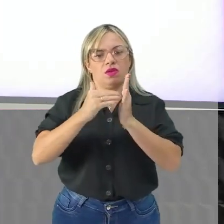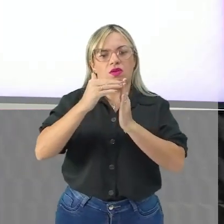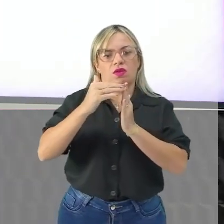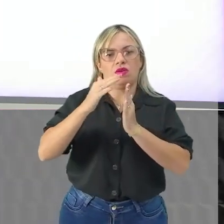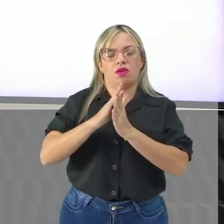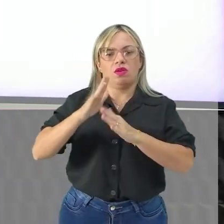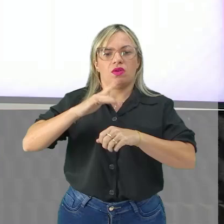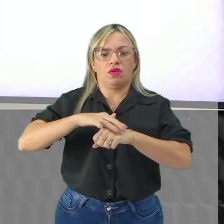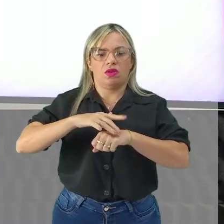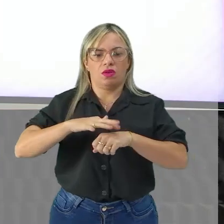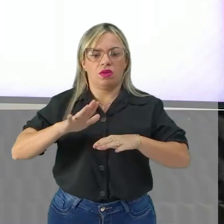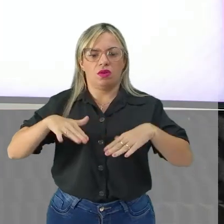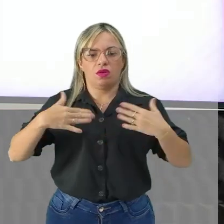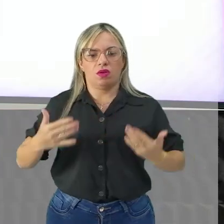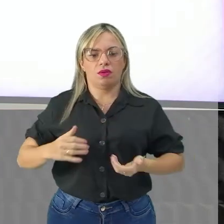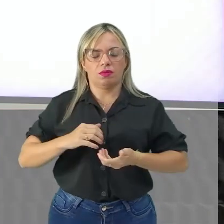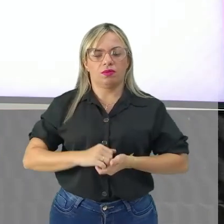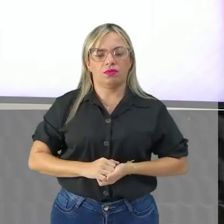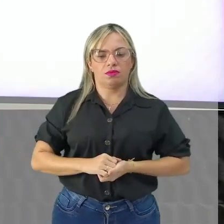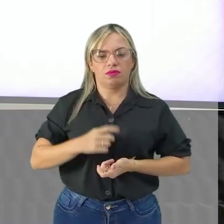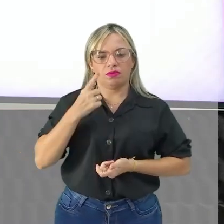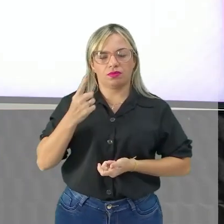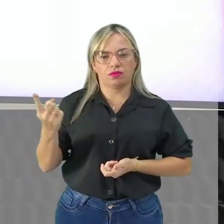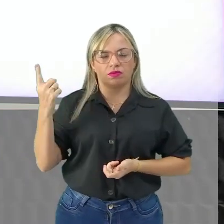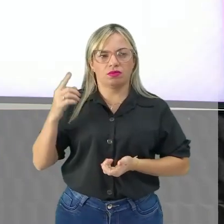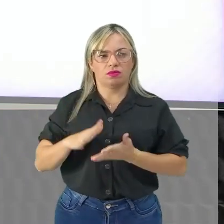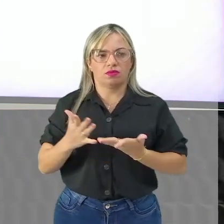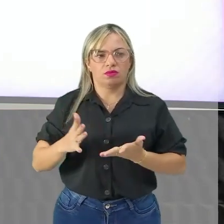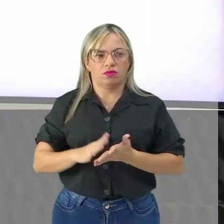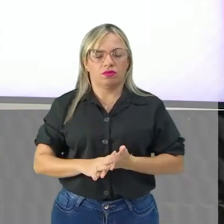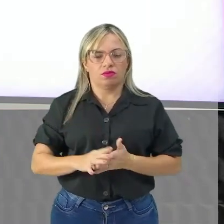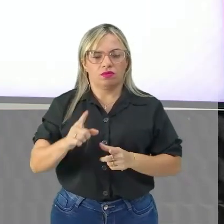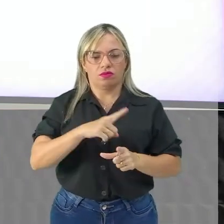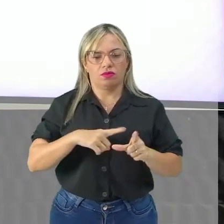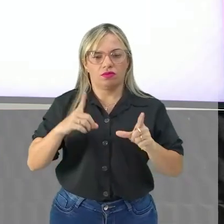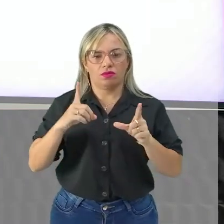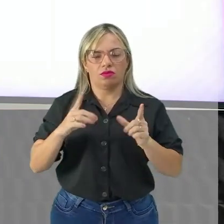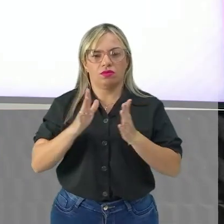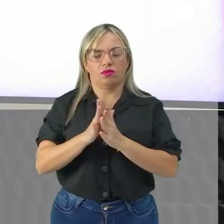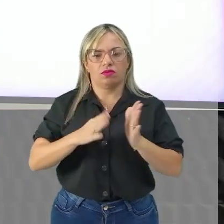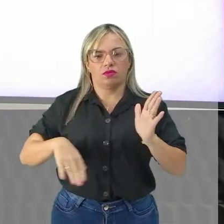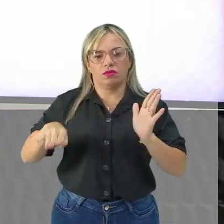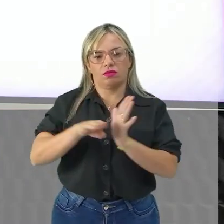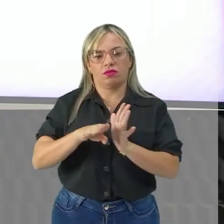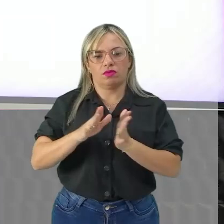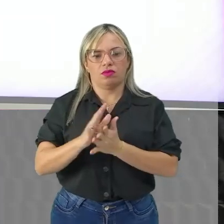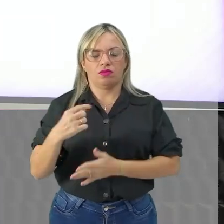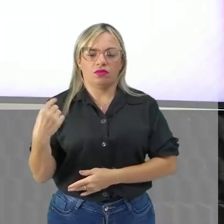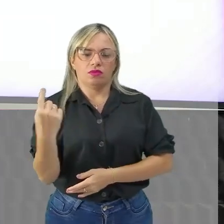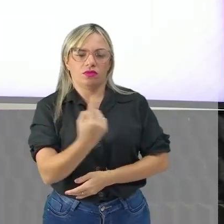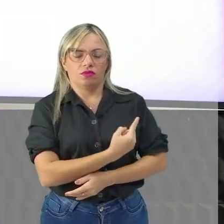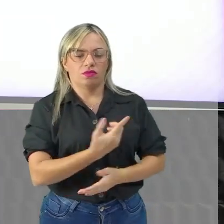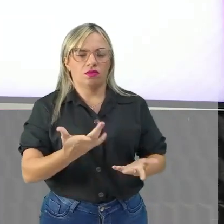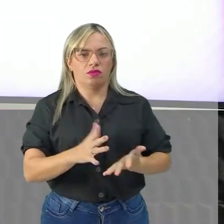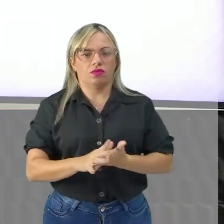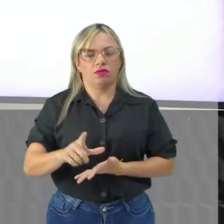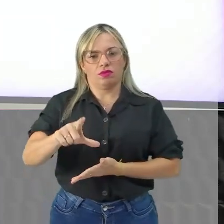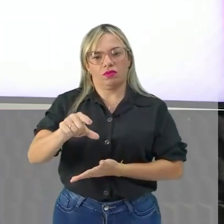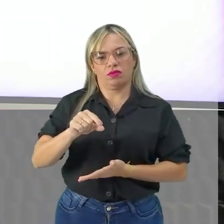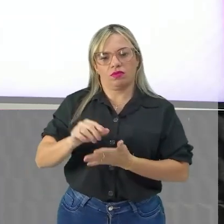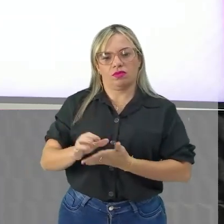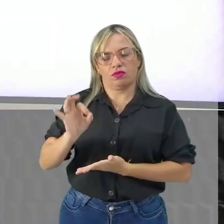doença. E aí, então, a gente já chegou, né, na nossa alternativa